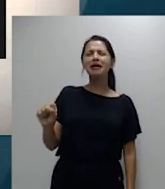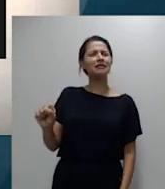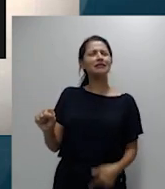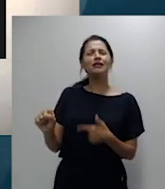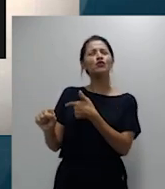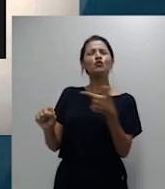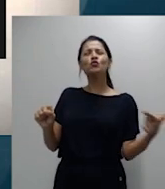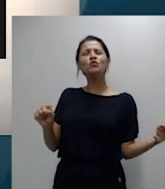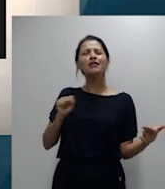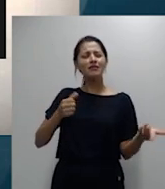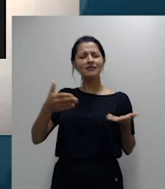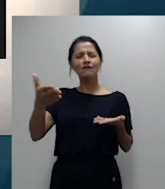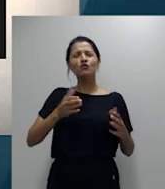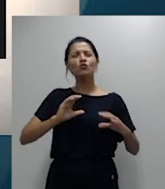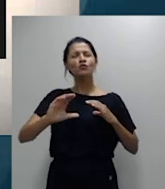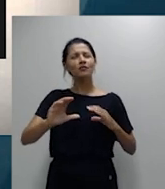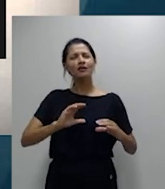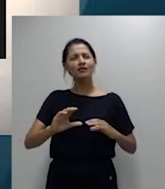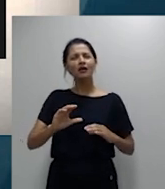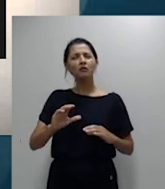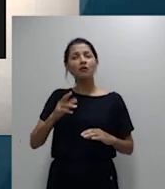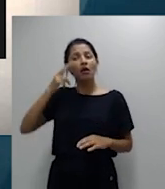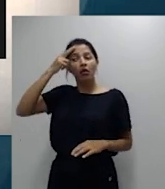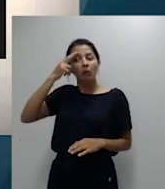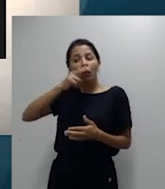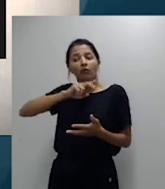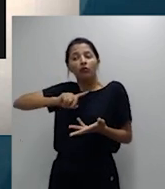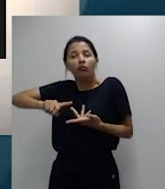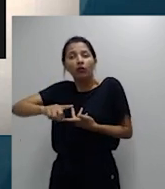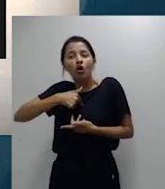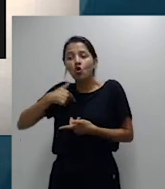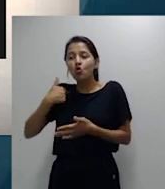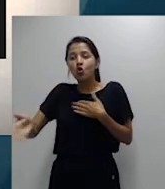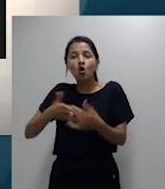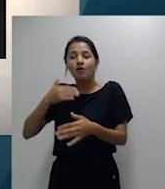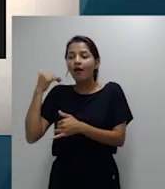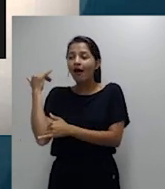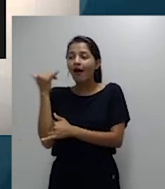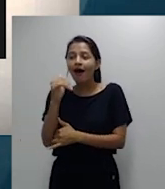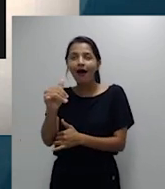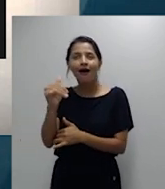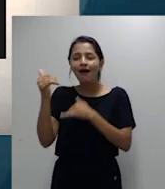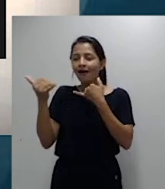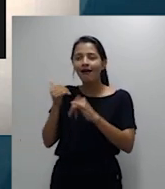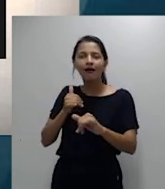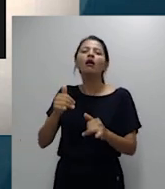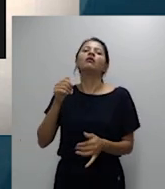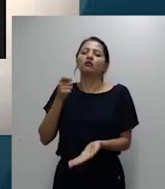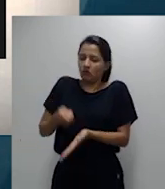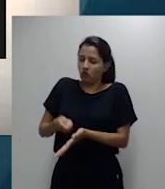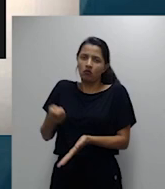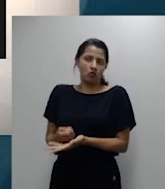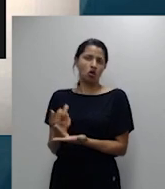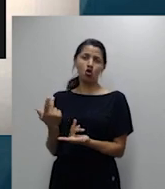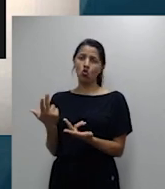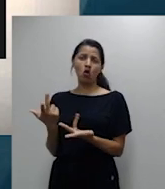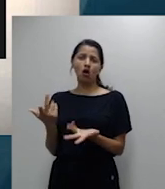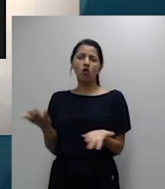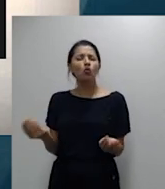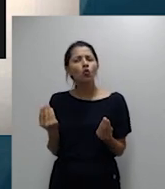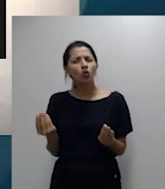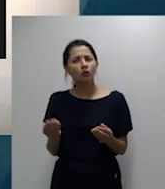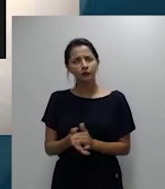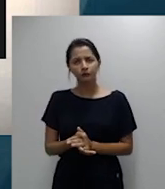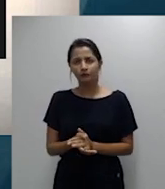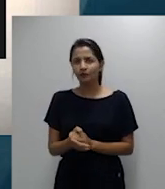é o serviço em si mesmo resposta incendiado qualquer senão ainda assim vai ser cobrado o mesmo se o mesmo que o mesmo valor portanto dele